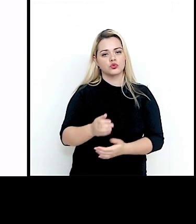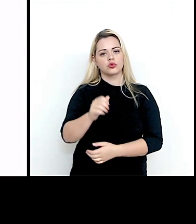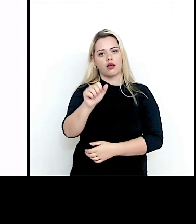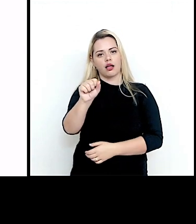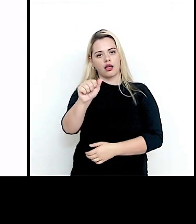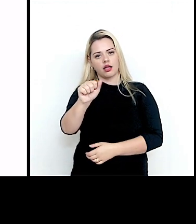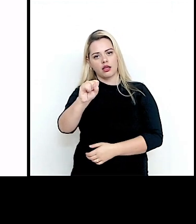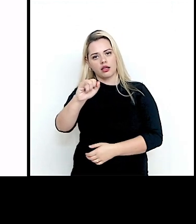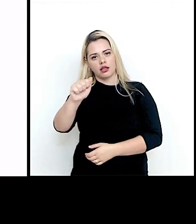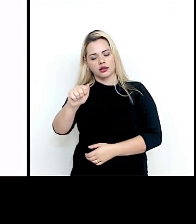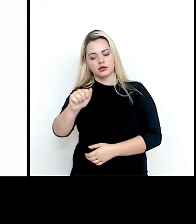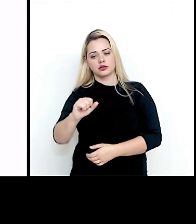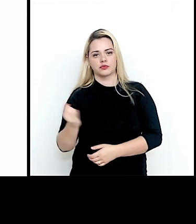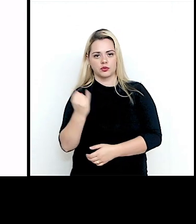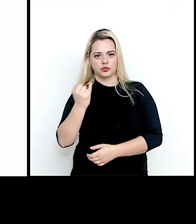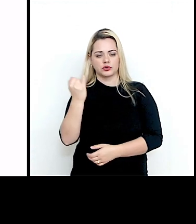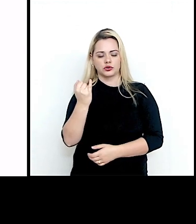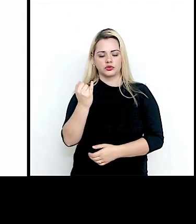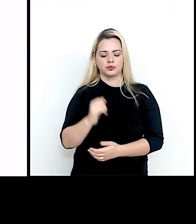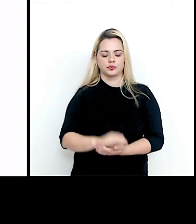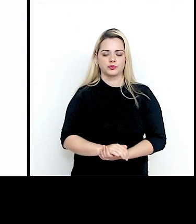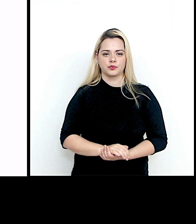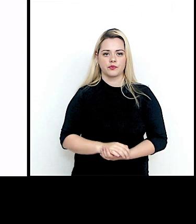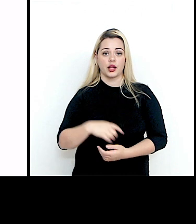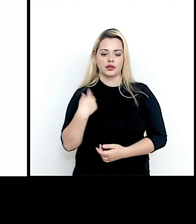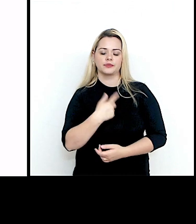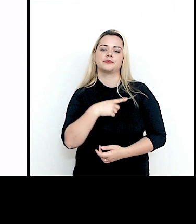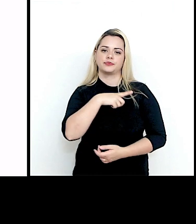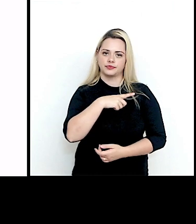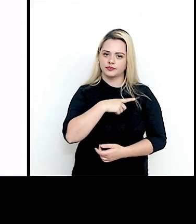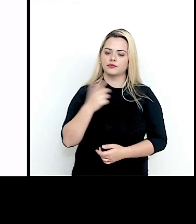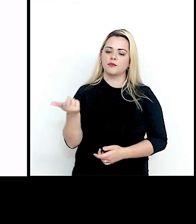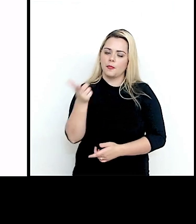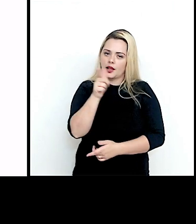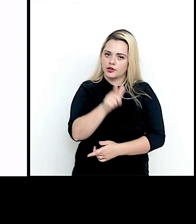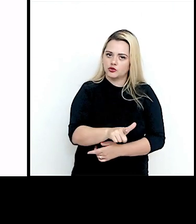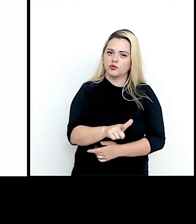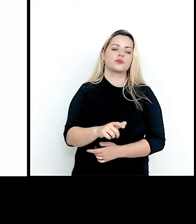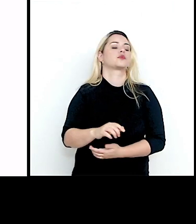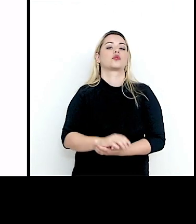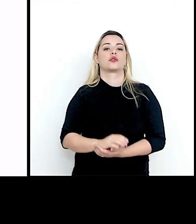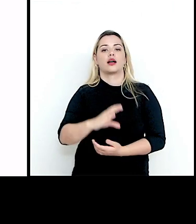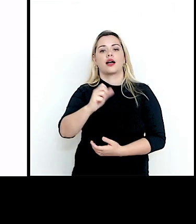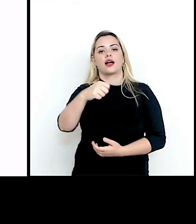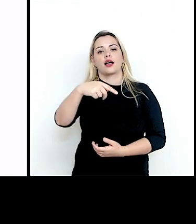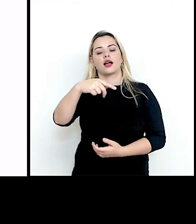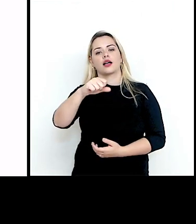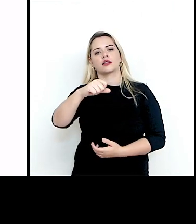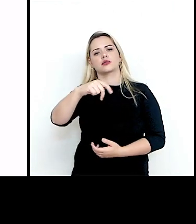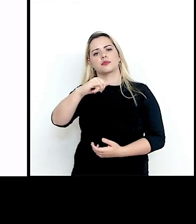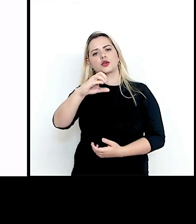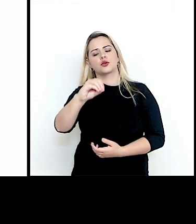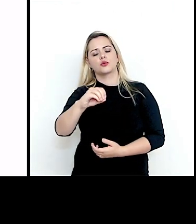muito da sua importância então nós temos aqui novamente aqui o Cássio aqui o Estreito de